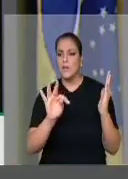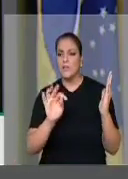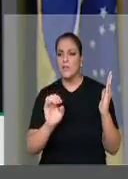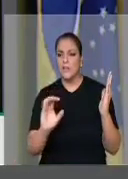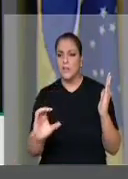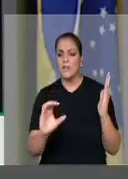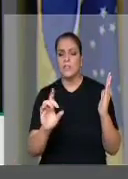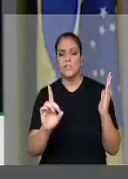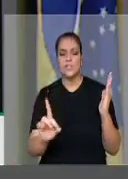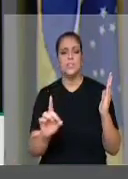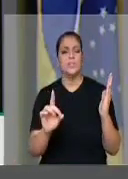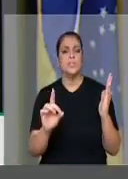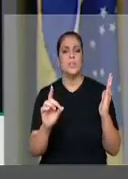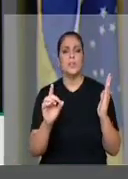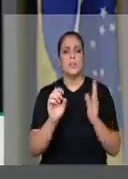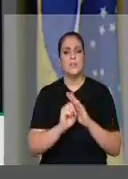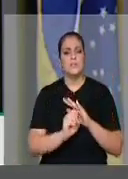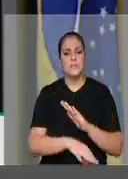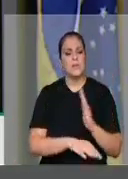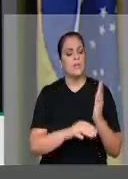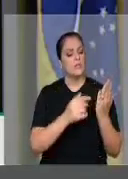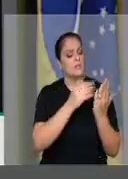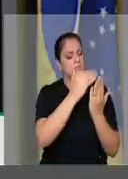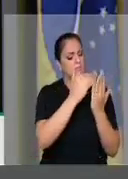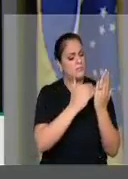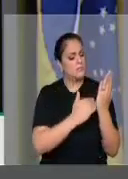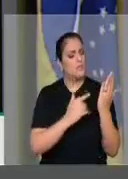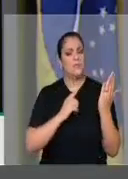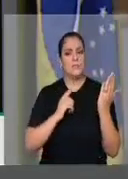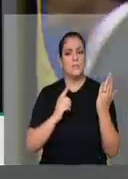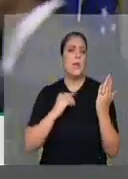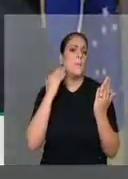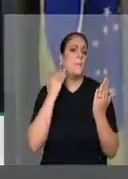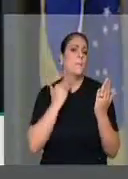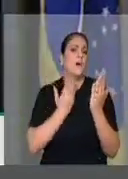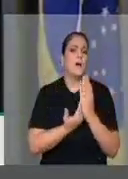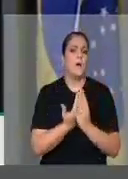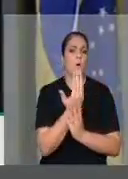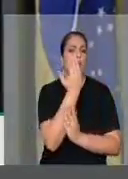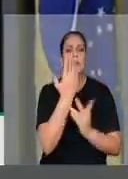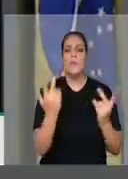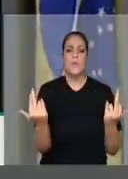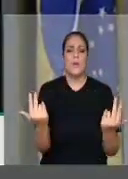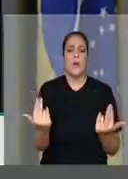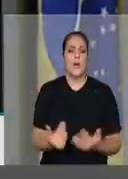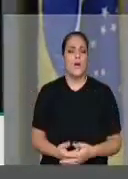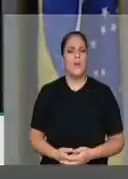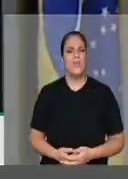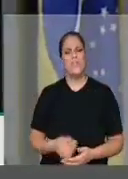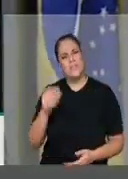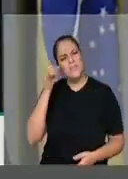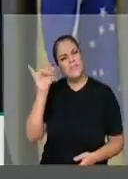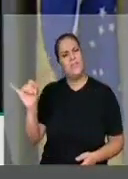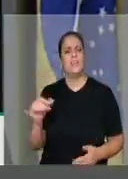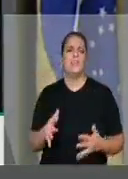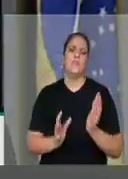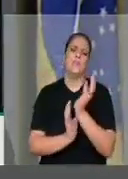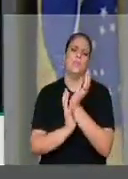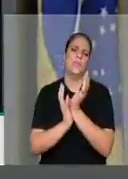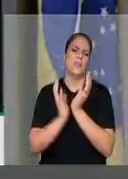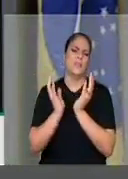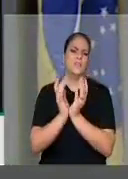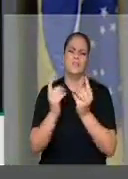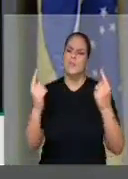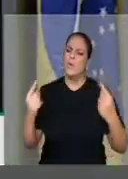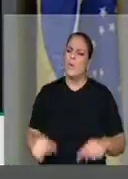tudo registrado. Muda o paradigma, elimina a burocracia, combate a sonegação, combate a